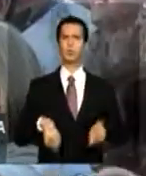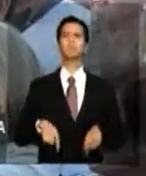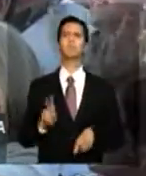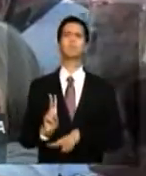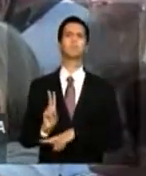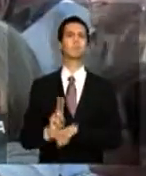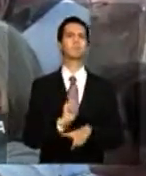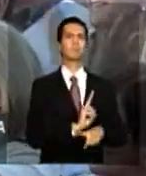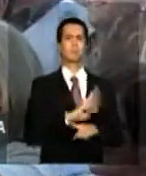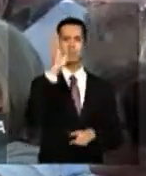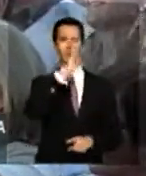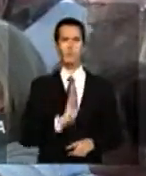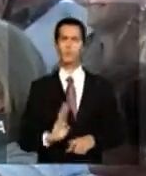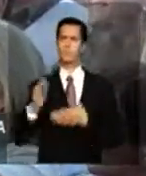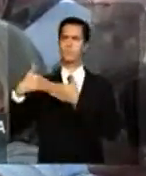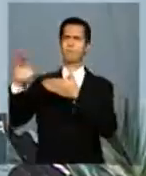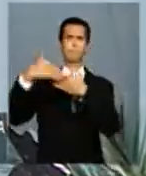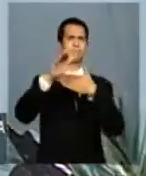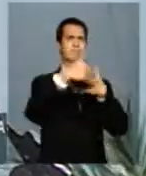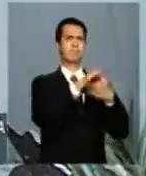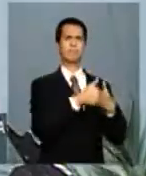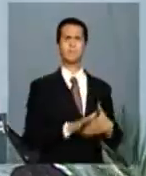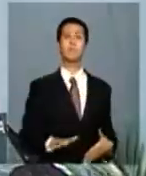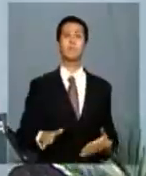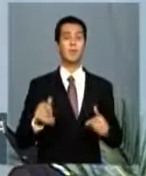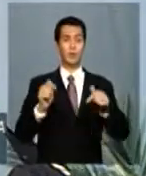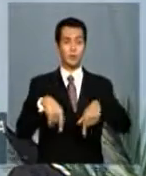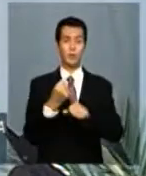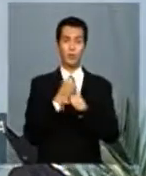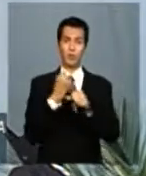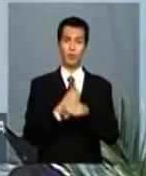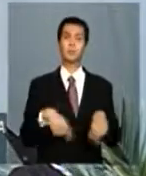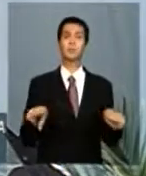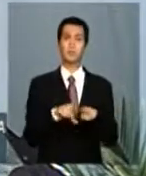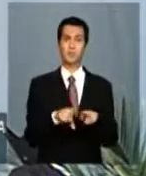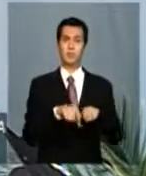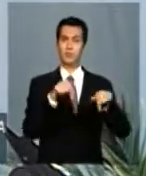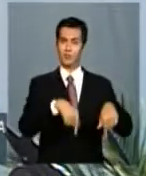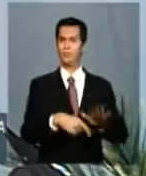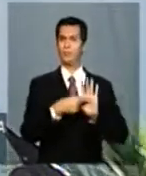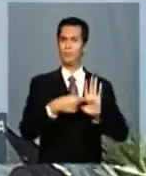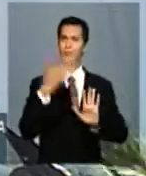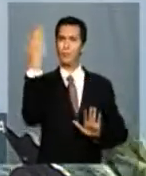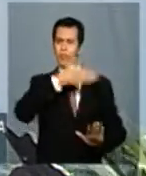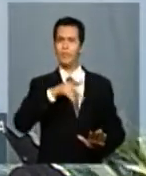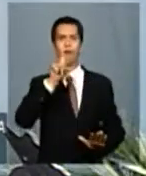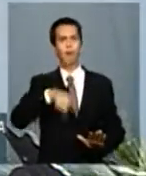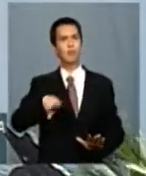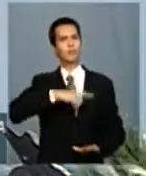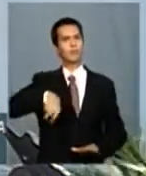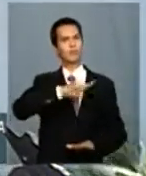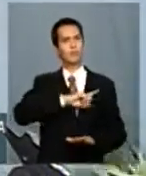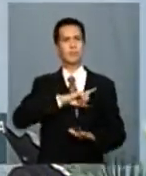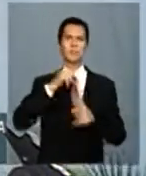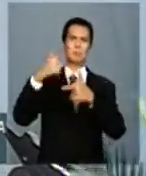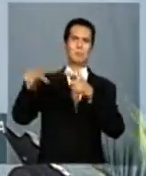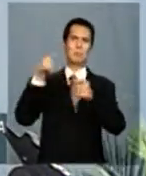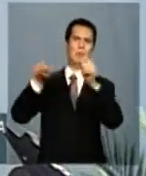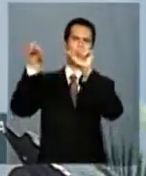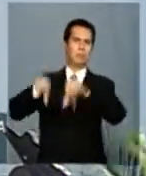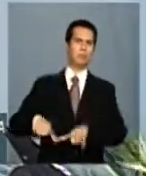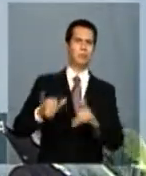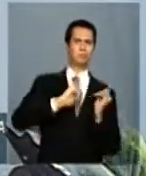E essa obra aqui faz parte dessa resistência contra a crise. Nós vamos resistir à